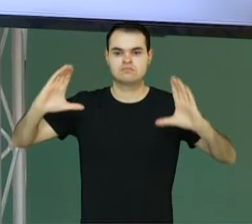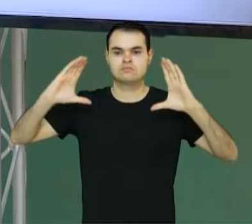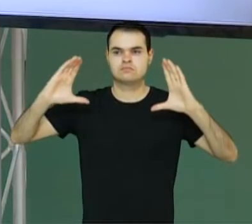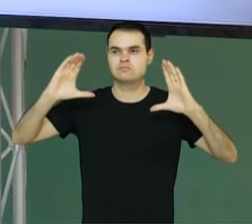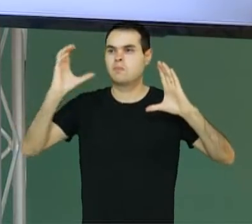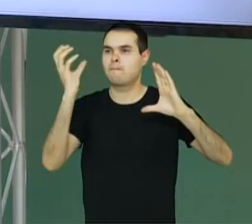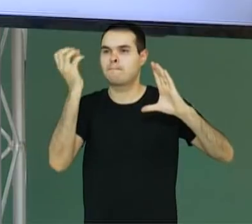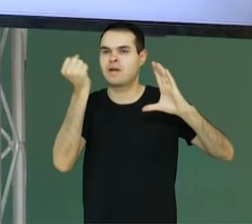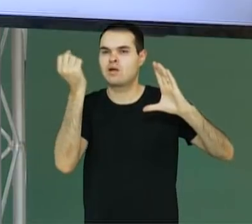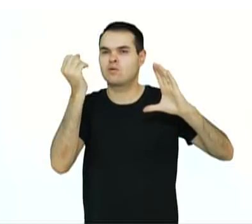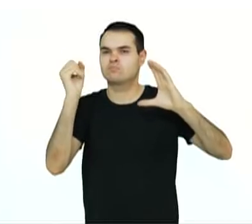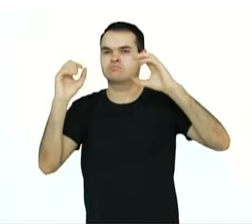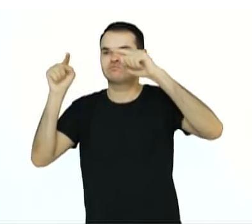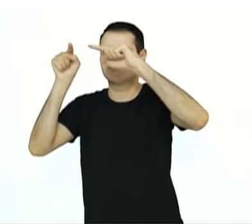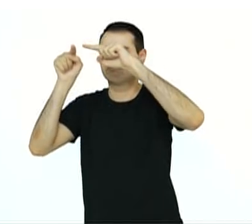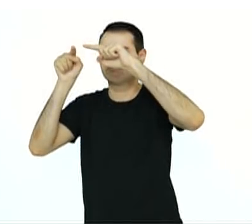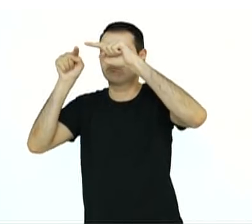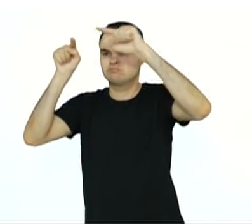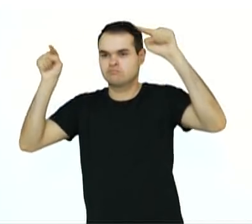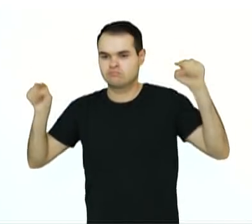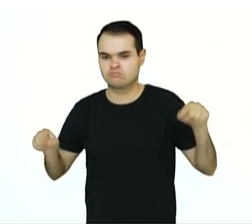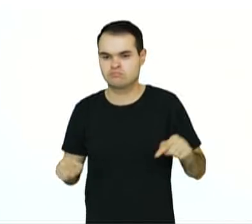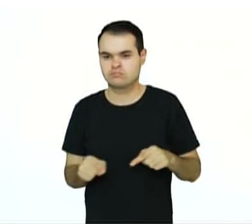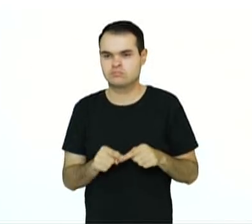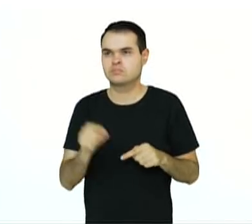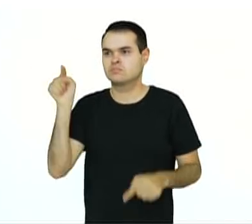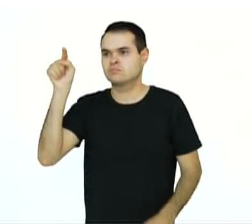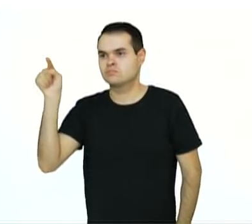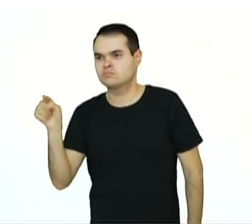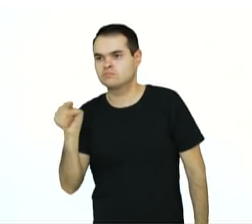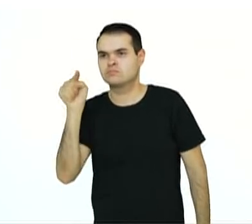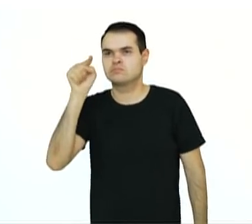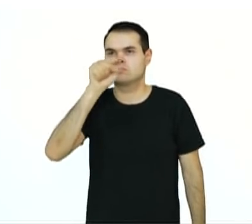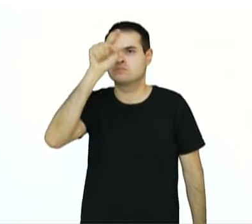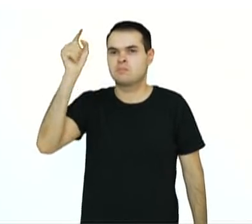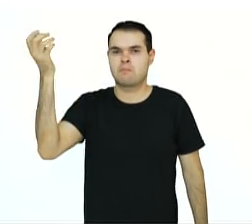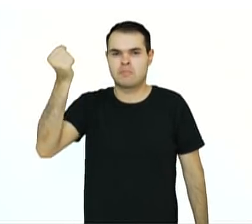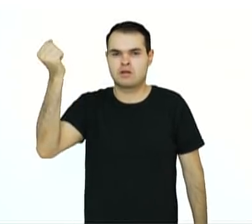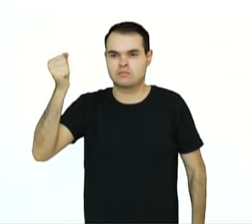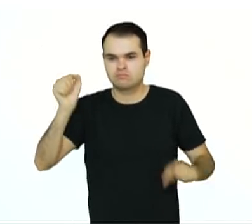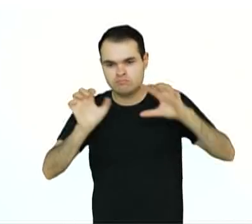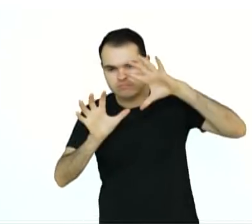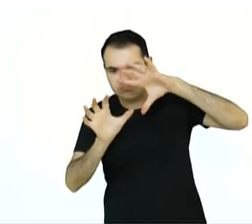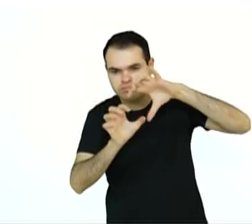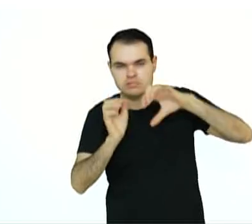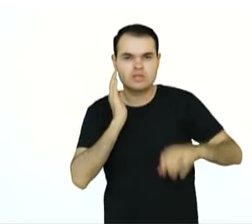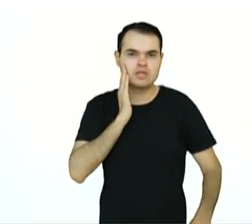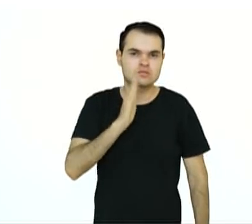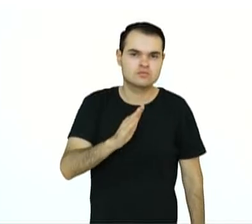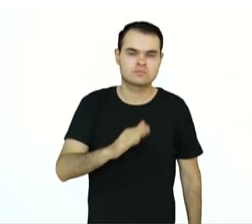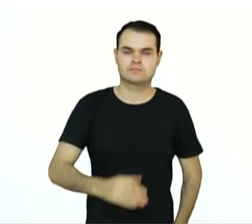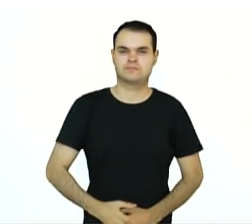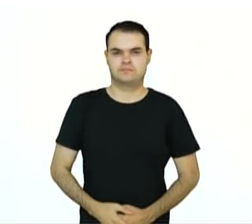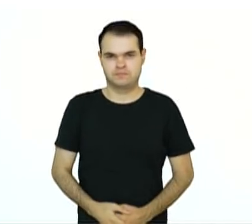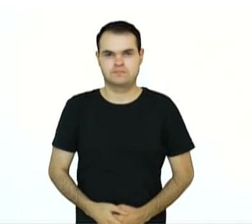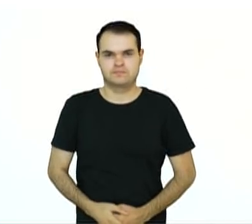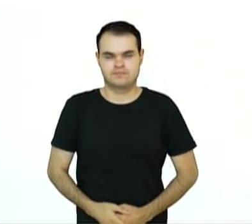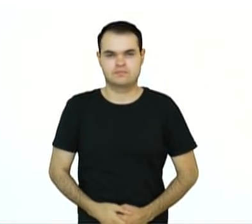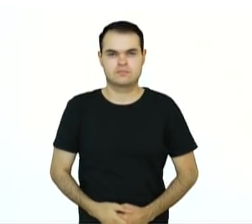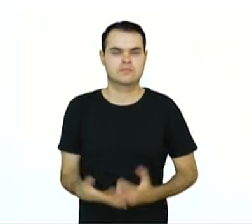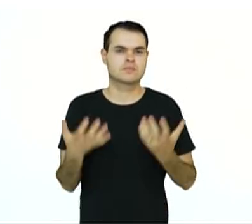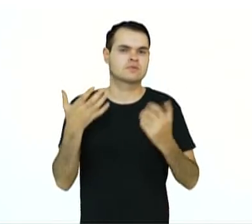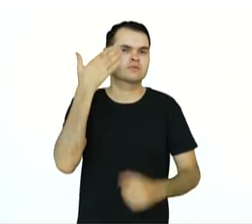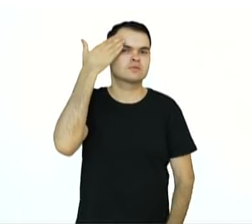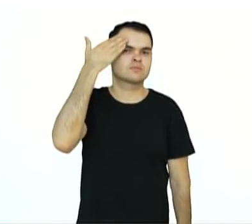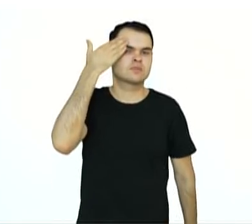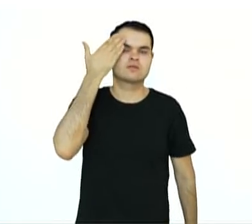branco, né? Eu tenho um círculo, e nesse círculo eu tenho uma área destacada de azul e tenho uma área mais clarinha, uma área mais para o branco, tá? Eu quero saber